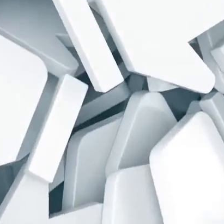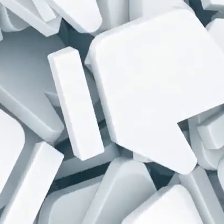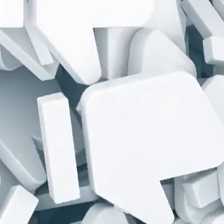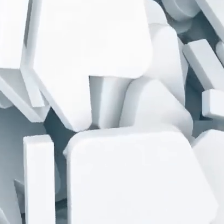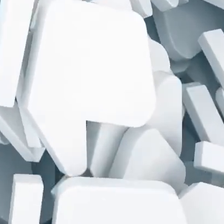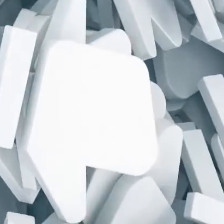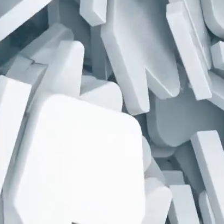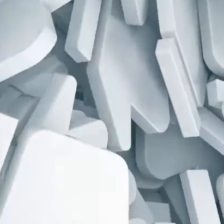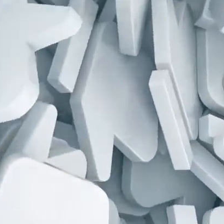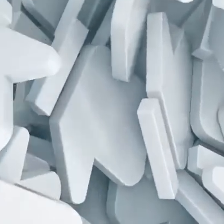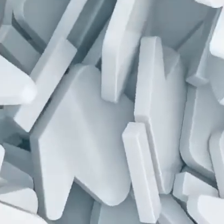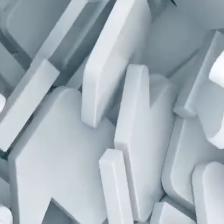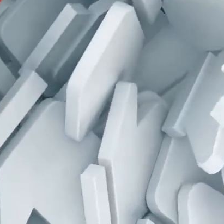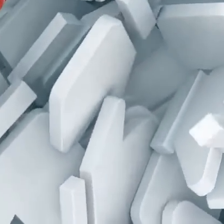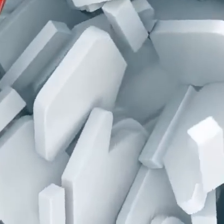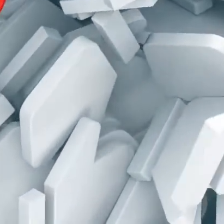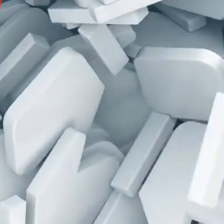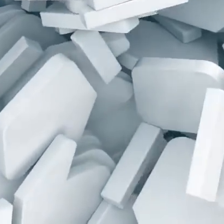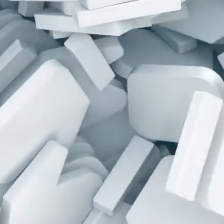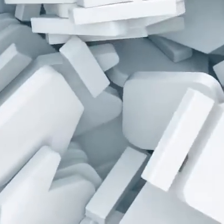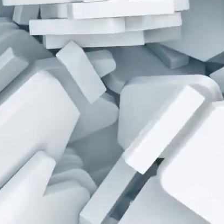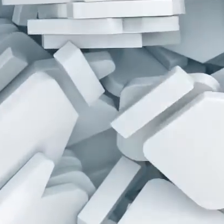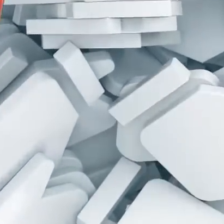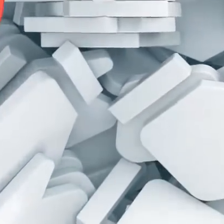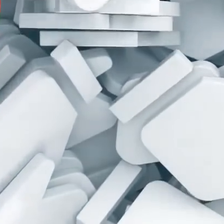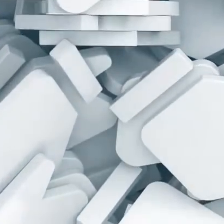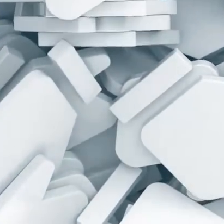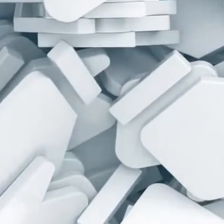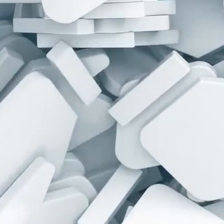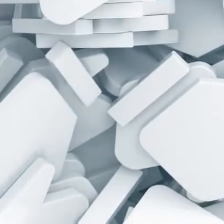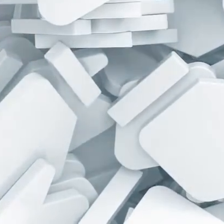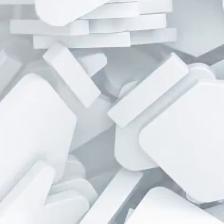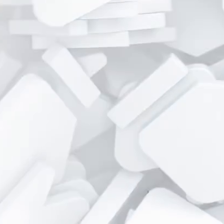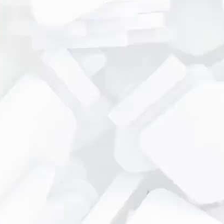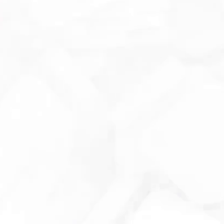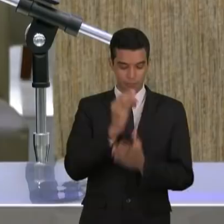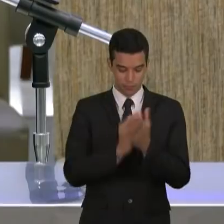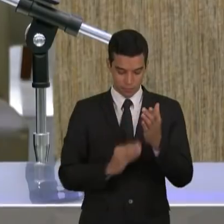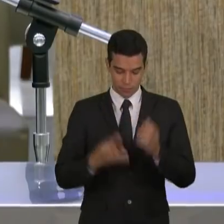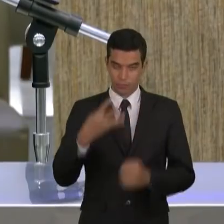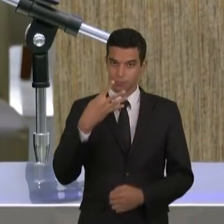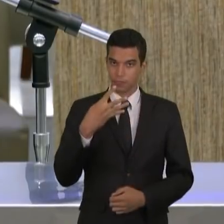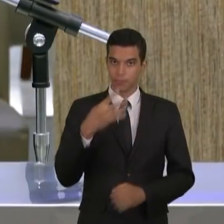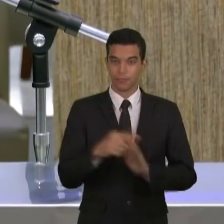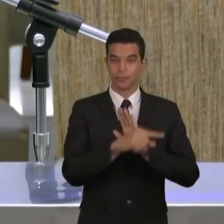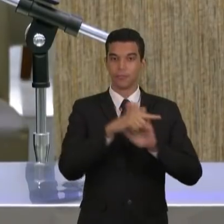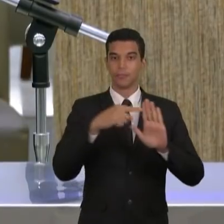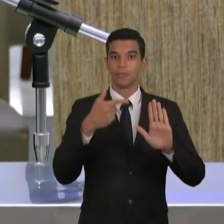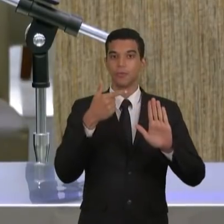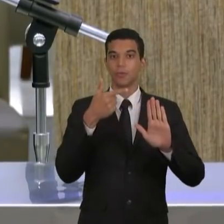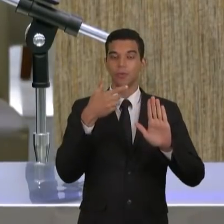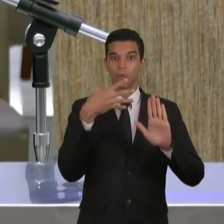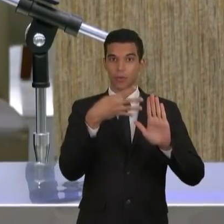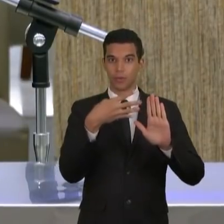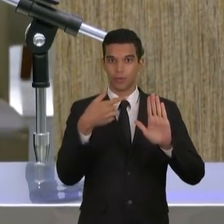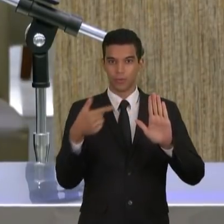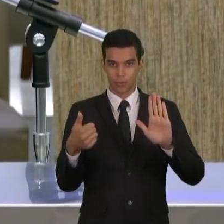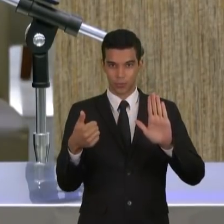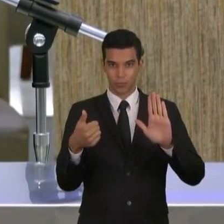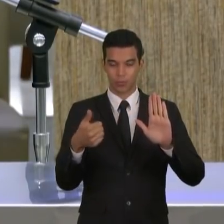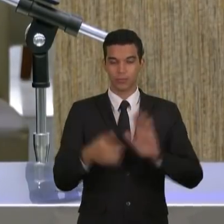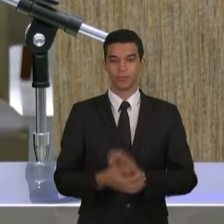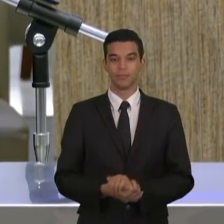o evangelho de Cristo conforme escreveu o Marcos Capítulo 14 Versículo número 41 diz assim a palavra